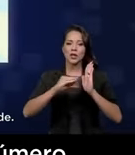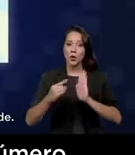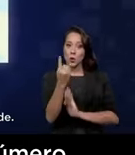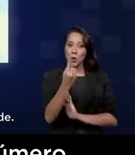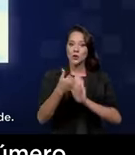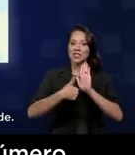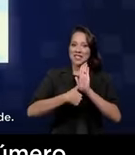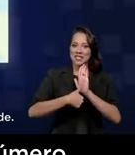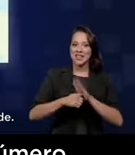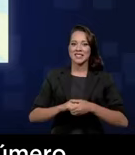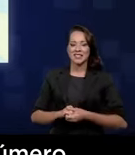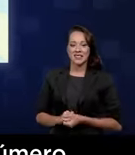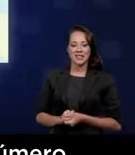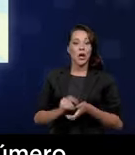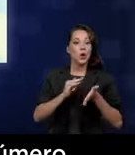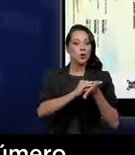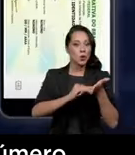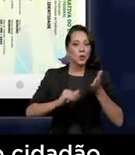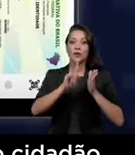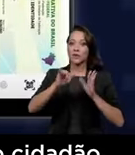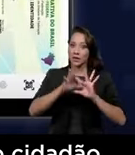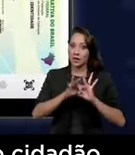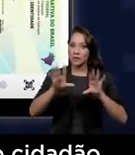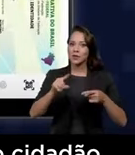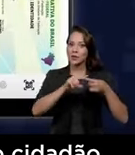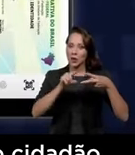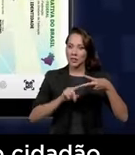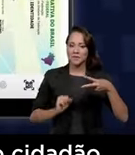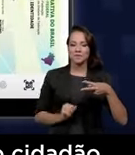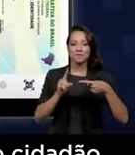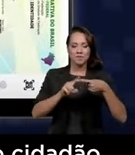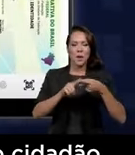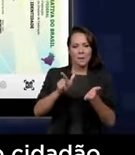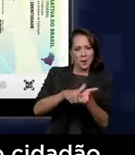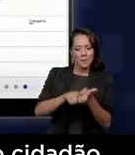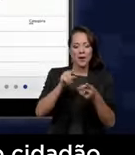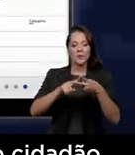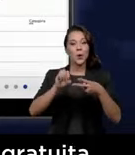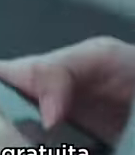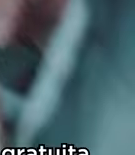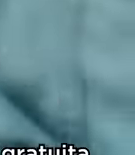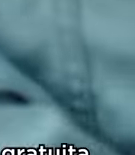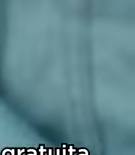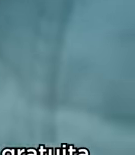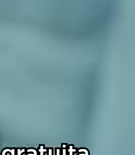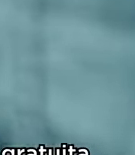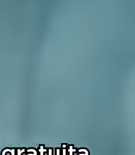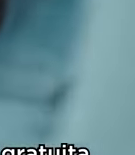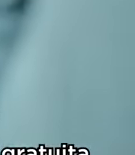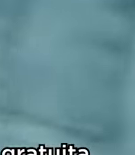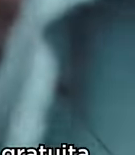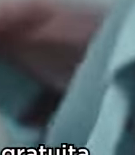Identidade. A medida vai utilizar o número do CPF como identificação única do cidadão em todo o país. A emissão